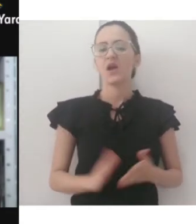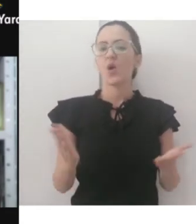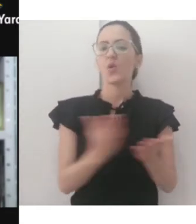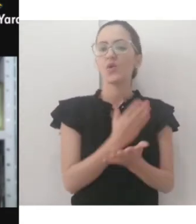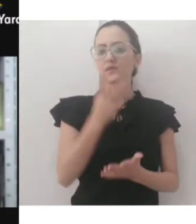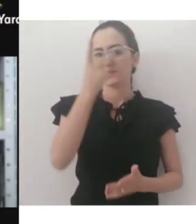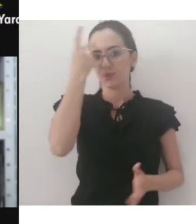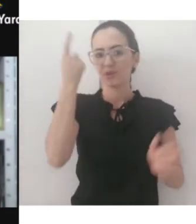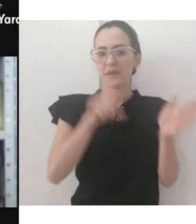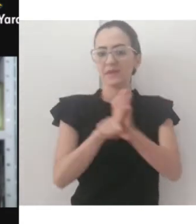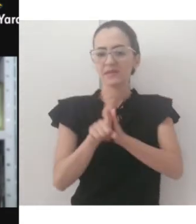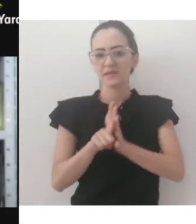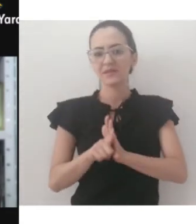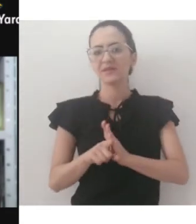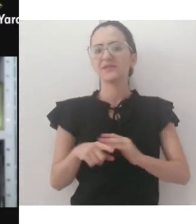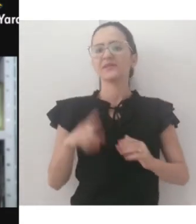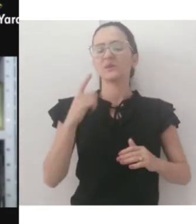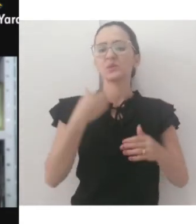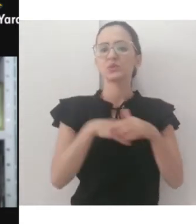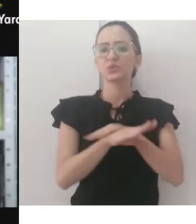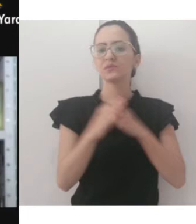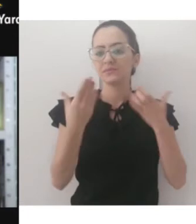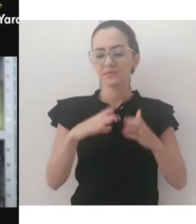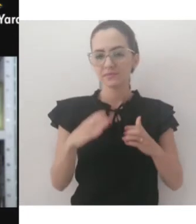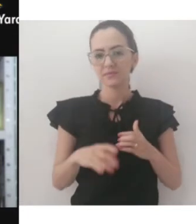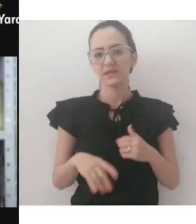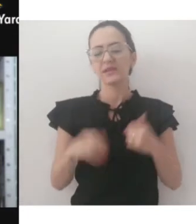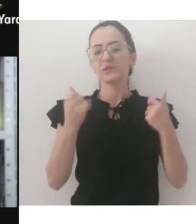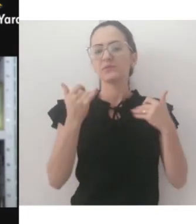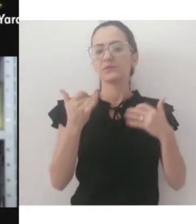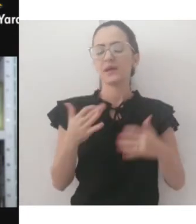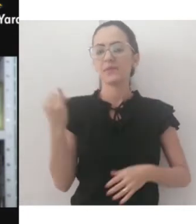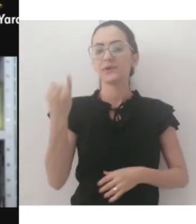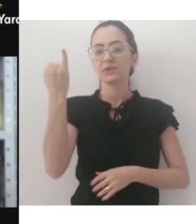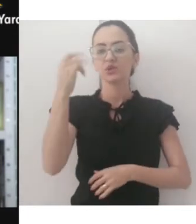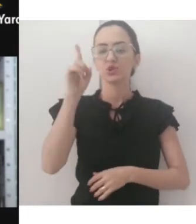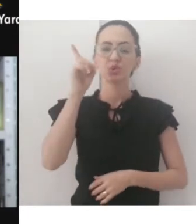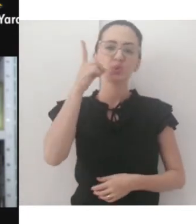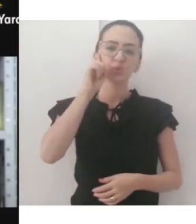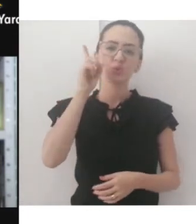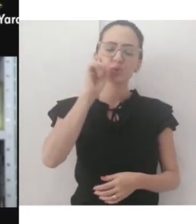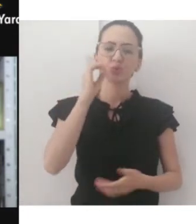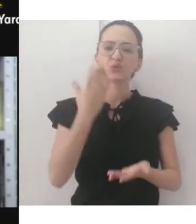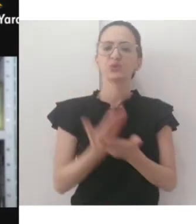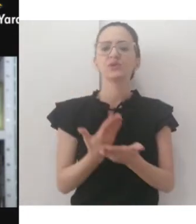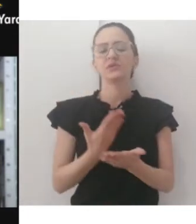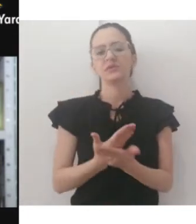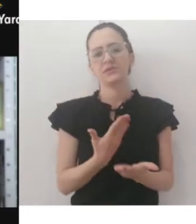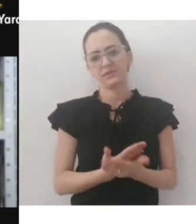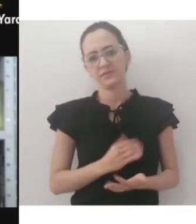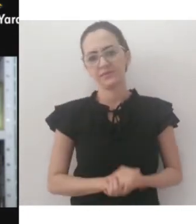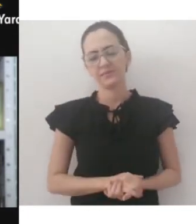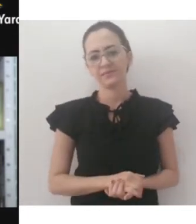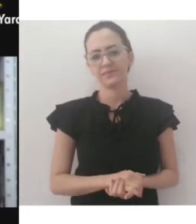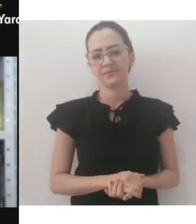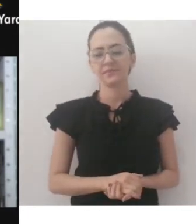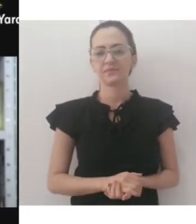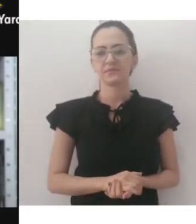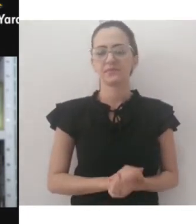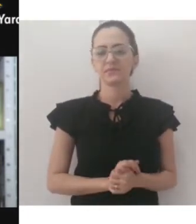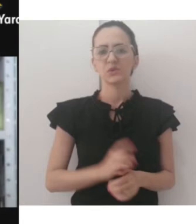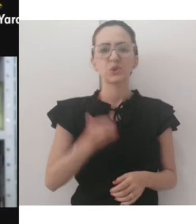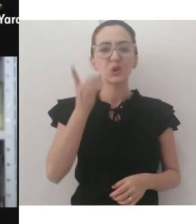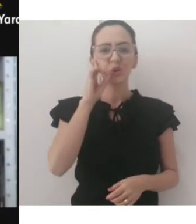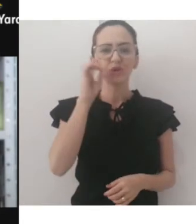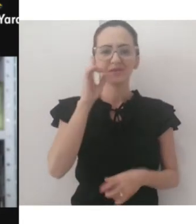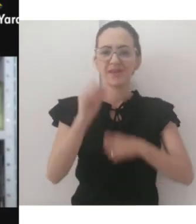inclusive concurseiros, falam o seguinte, que o ideal é estudar todos os dias, Karine, e não, digamos